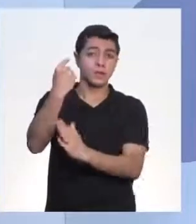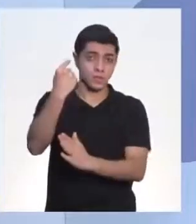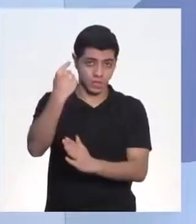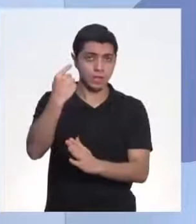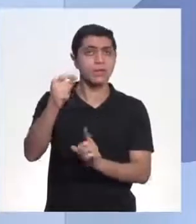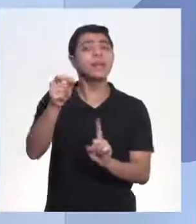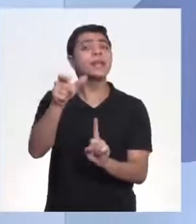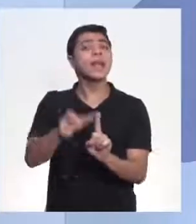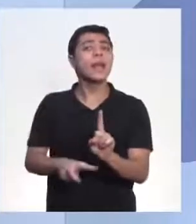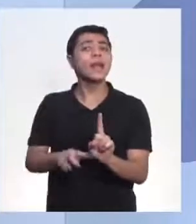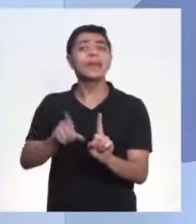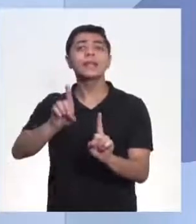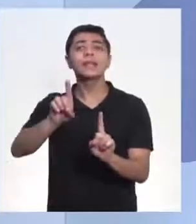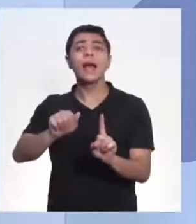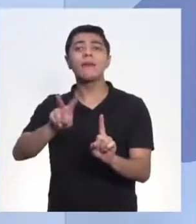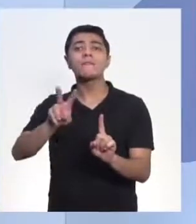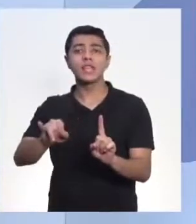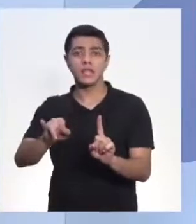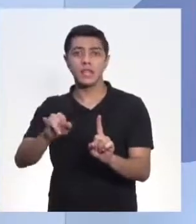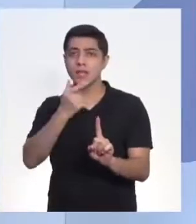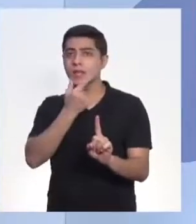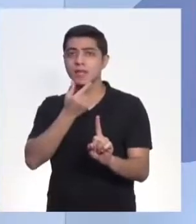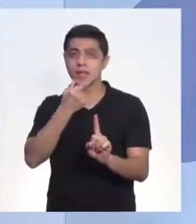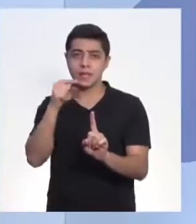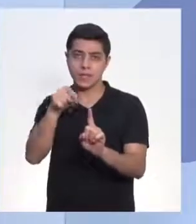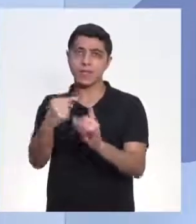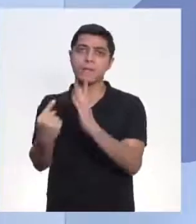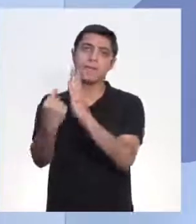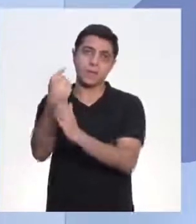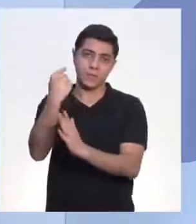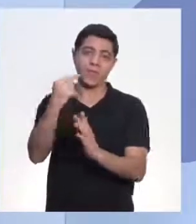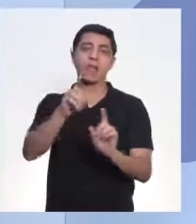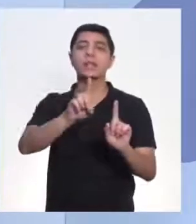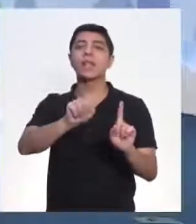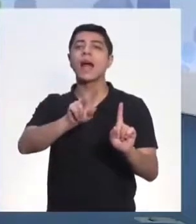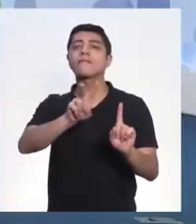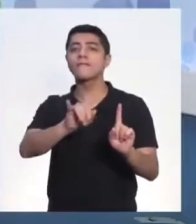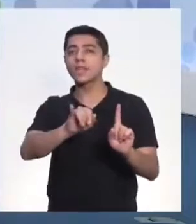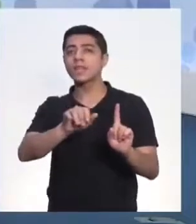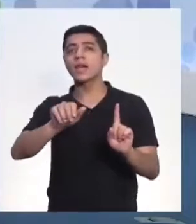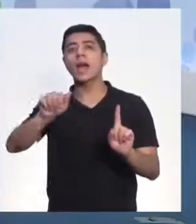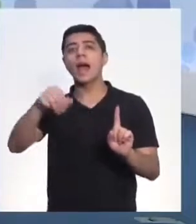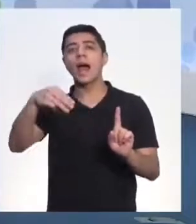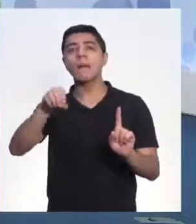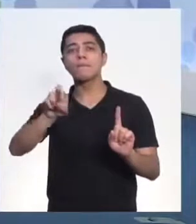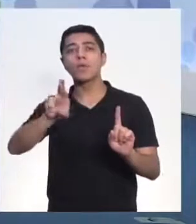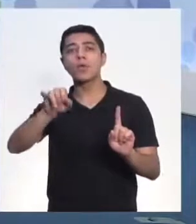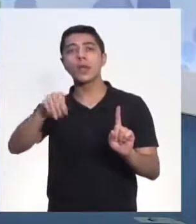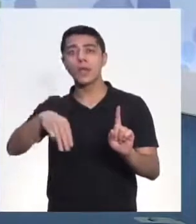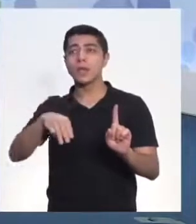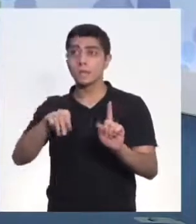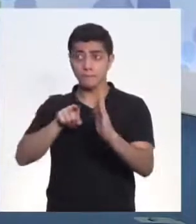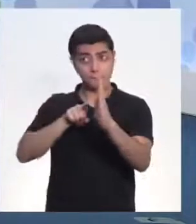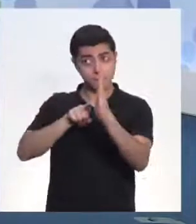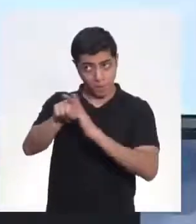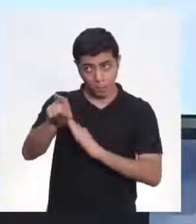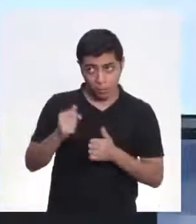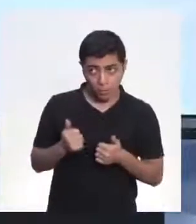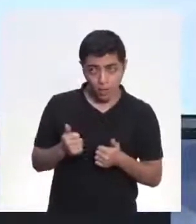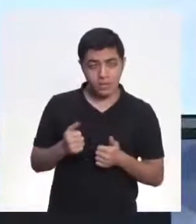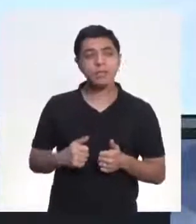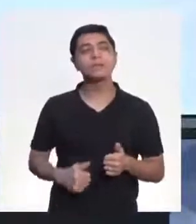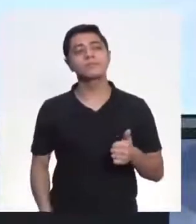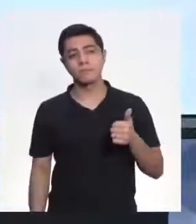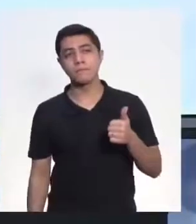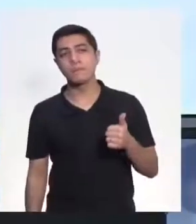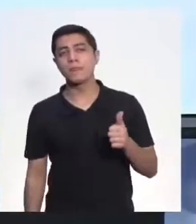pelo Davi. Davi Amorim, ele perguntou. Beleza, Lê? Beleza. A partir